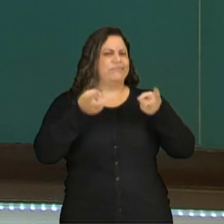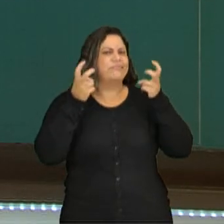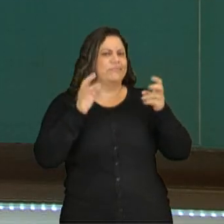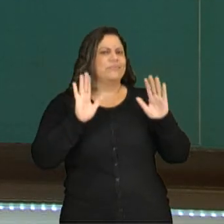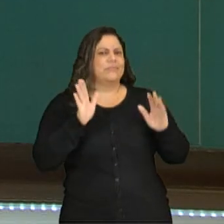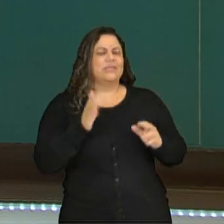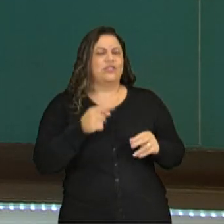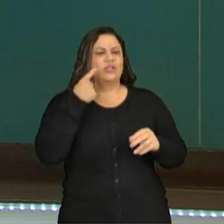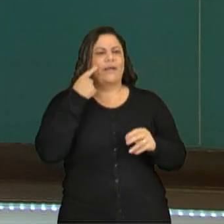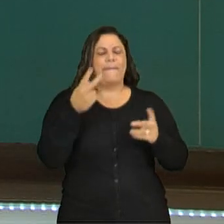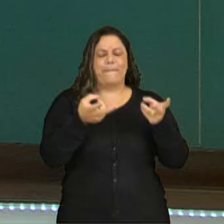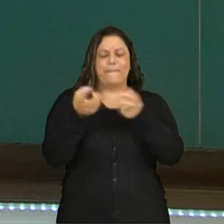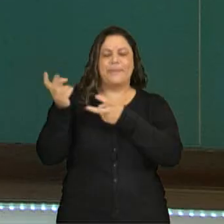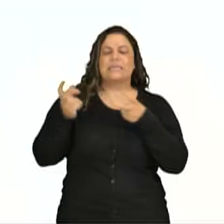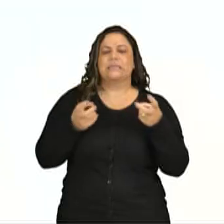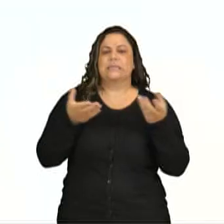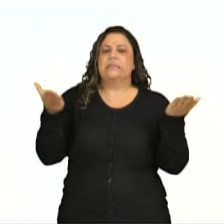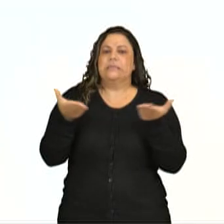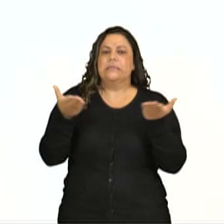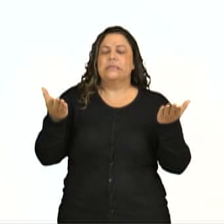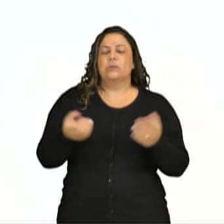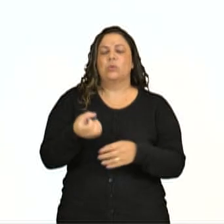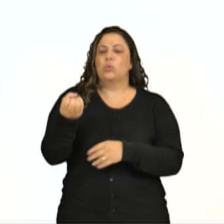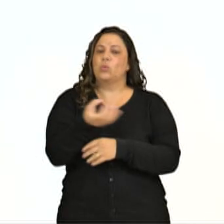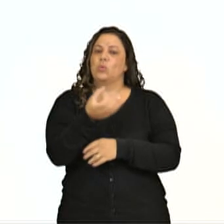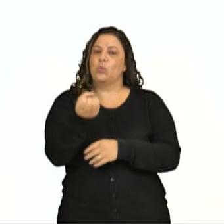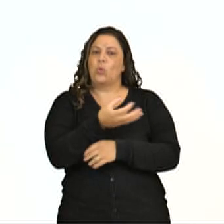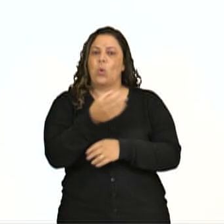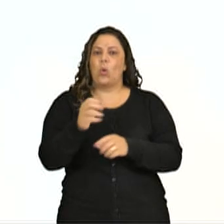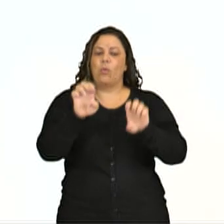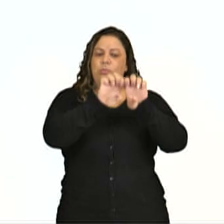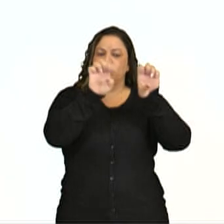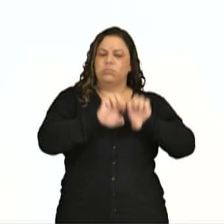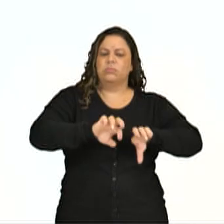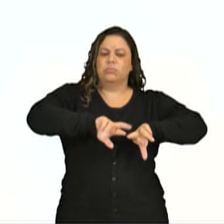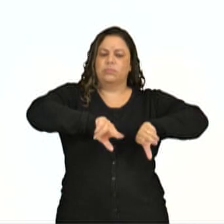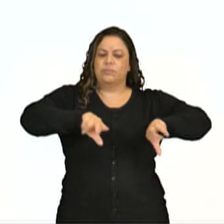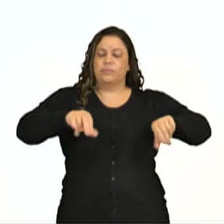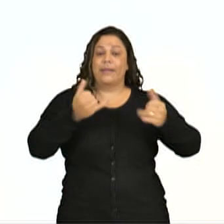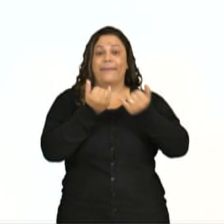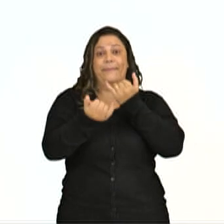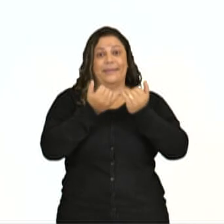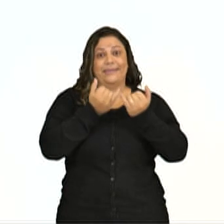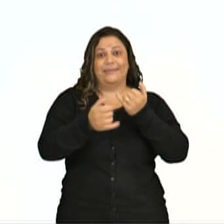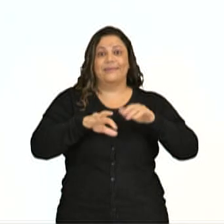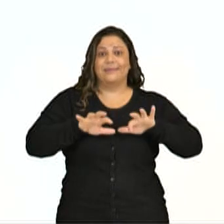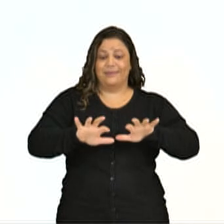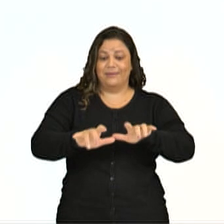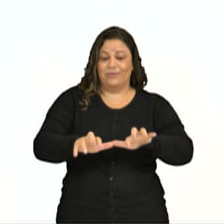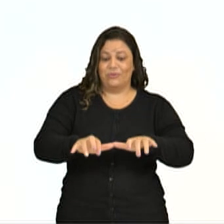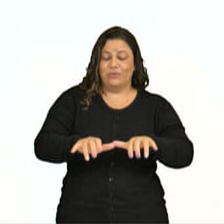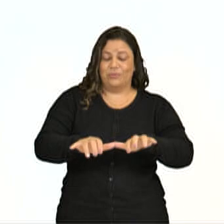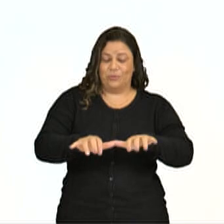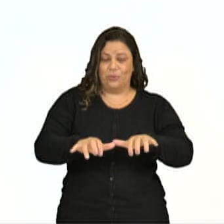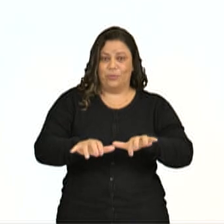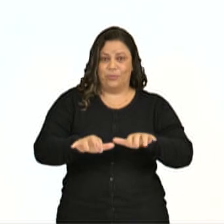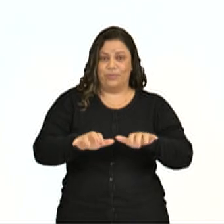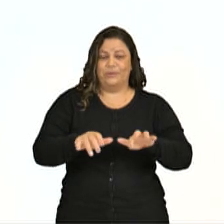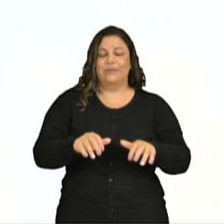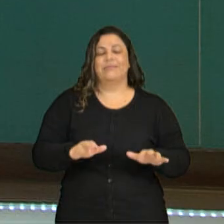isso, né? Então, os atuais smartphones têm sua estrutura e funcionamento parecidos com o quê? Com os